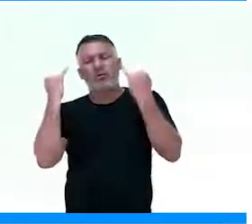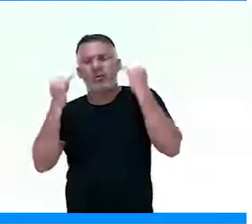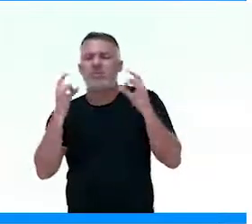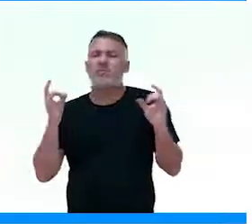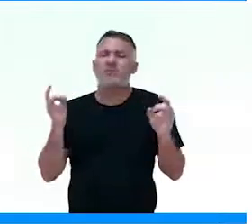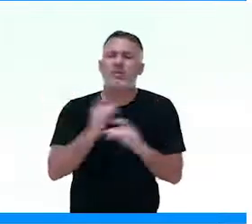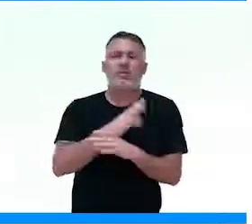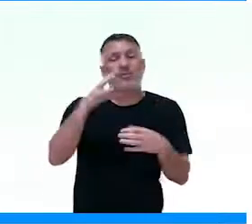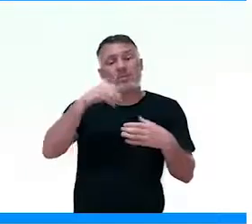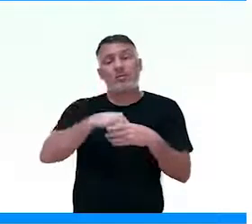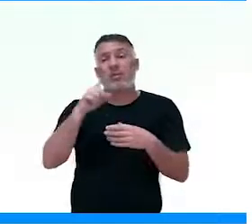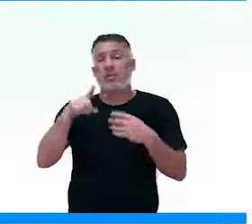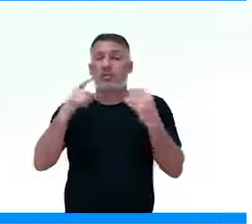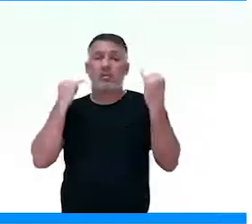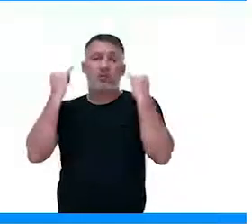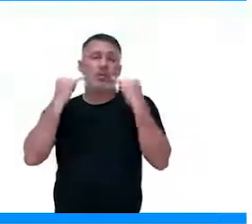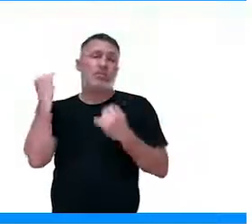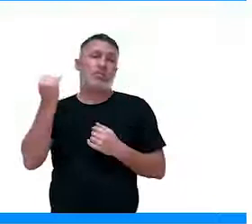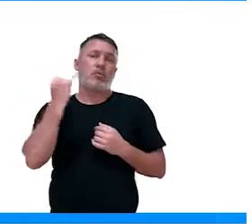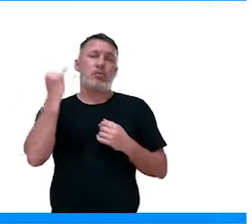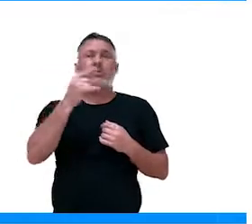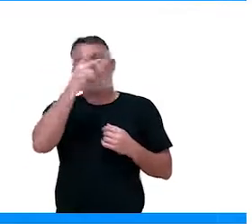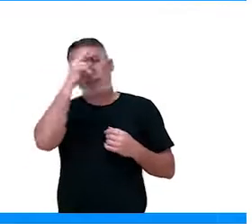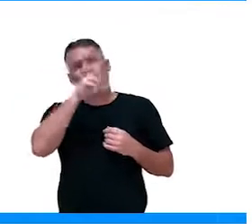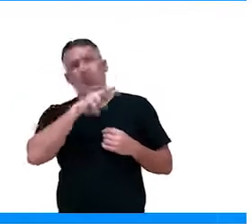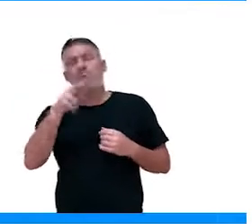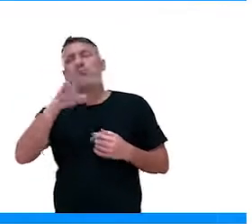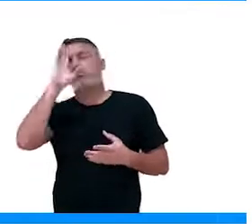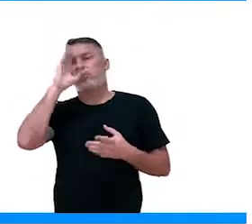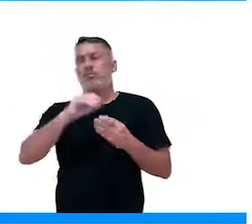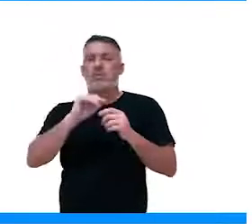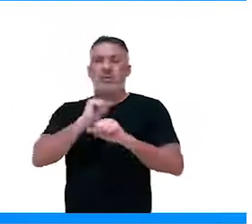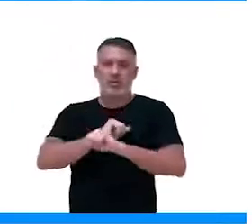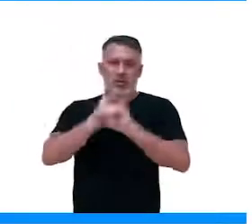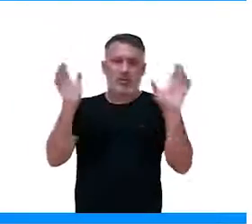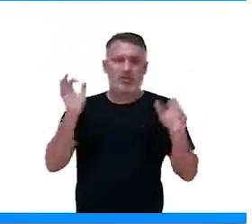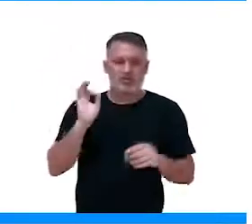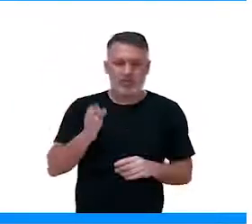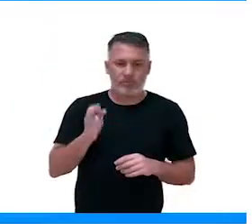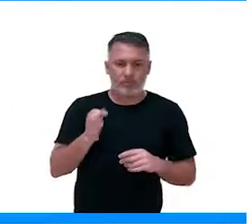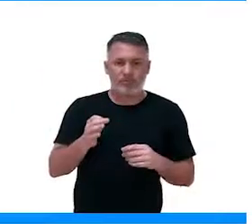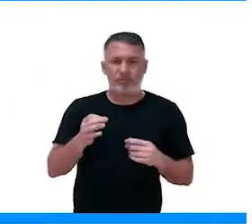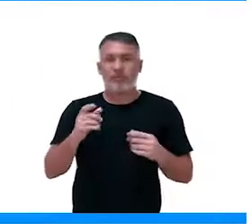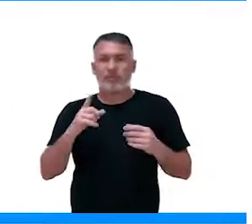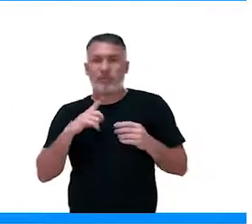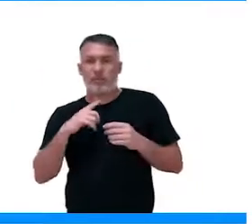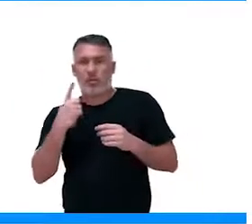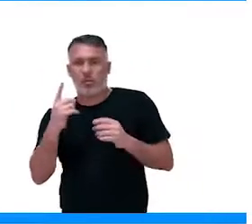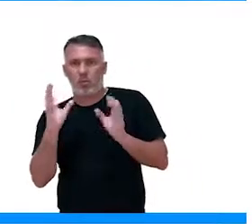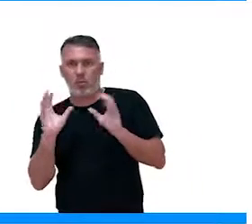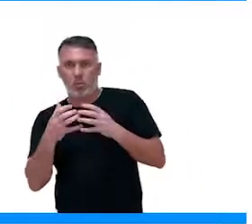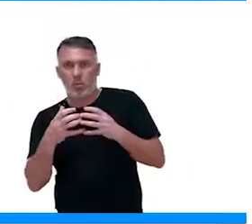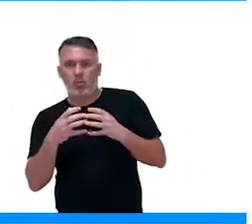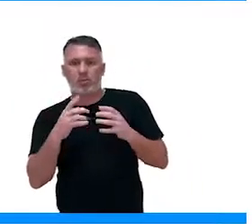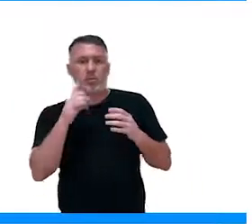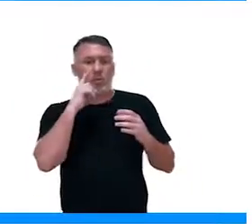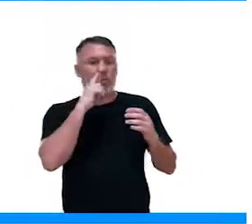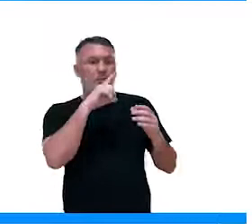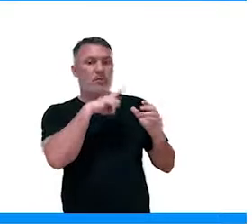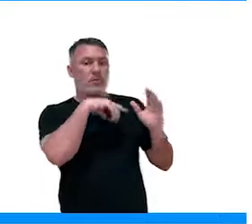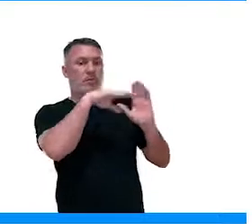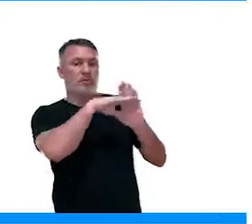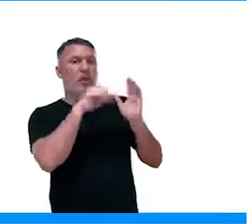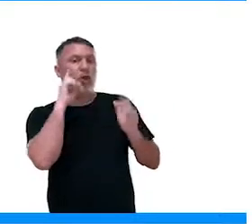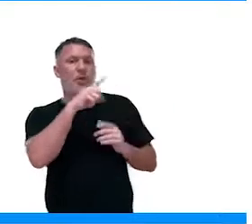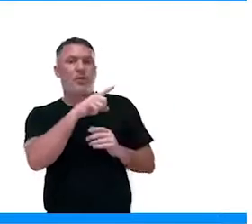essas informações, elas são importantes para o leitor, o interlocutor. Então, qual o grupo que deve se vacinar? Ali